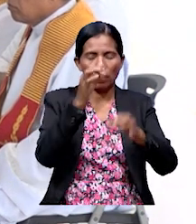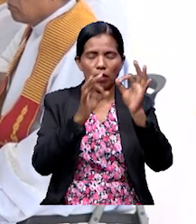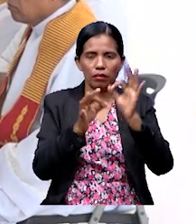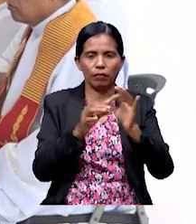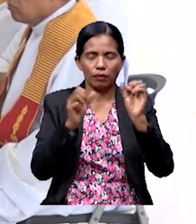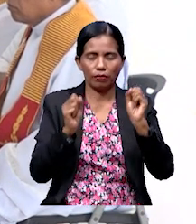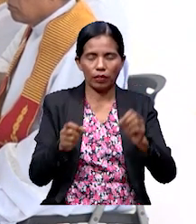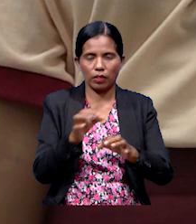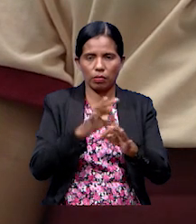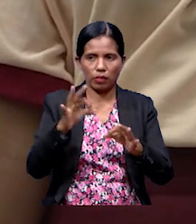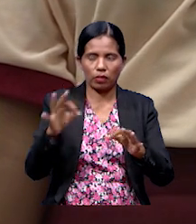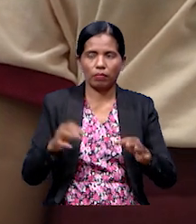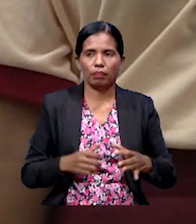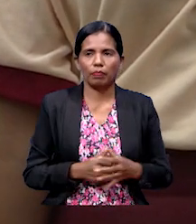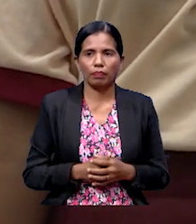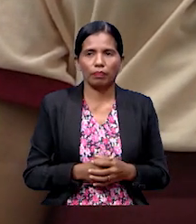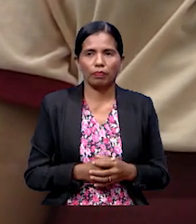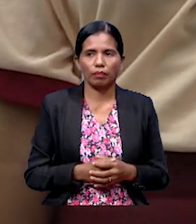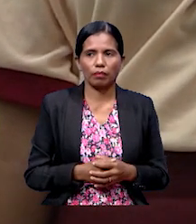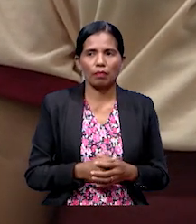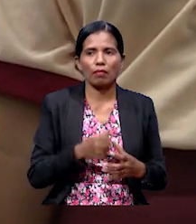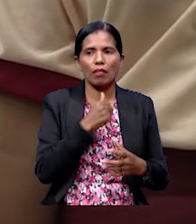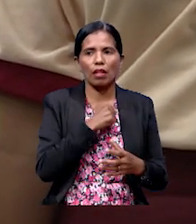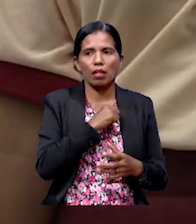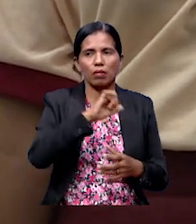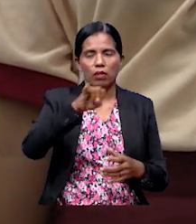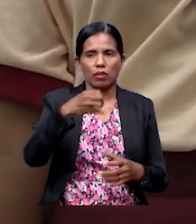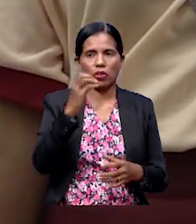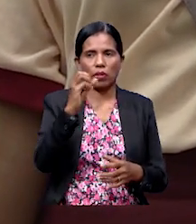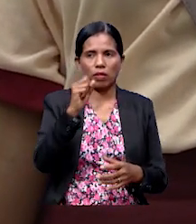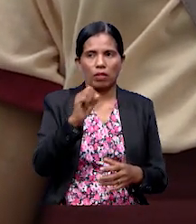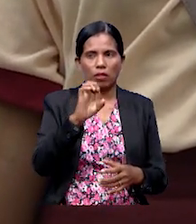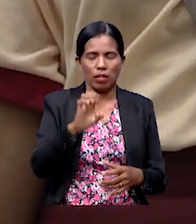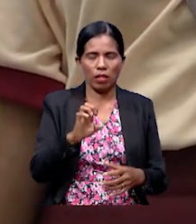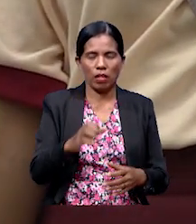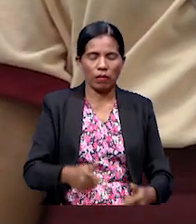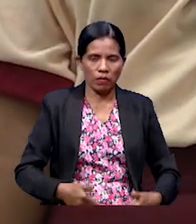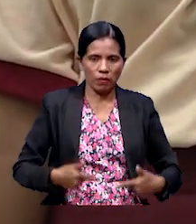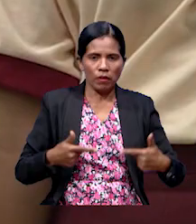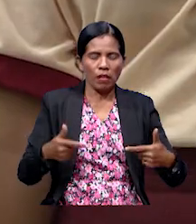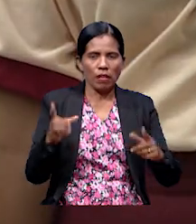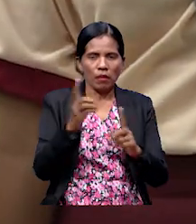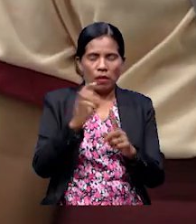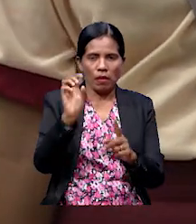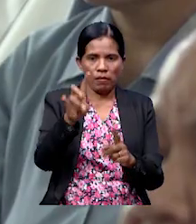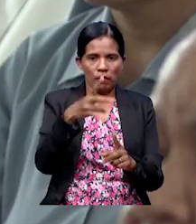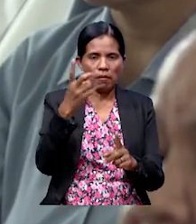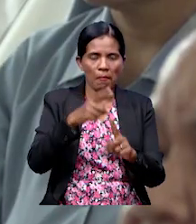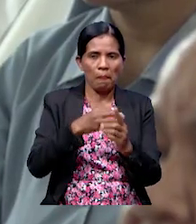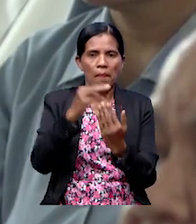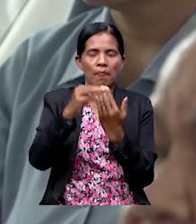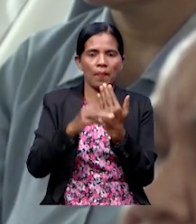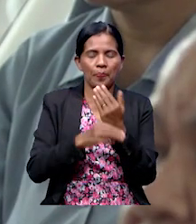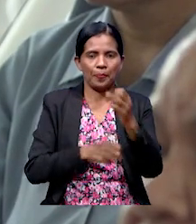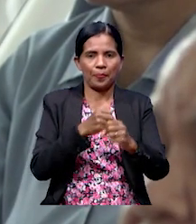riqueza espiritual. Padre José Alves Martins Morris e Aloron Sanulo Resinhito Fulan Júlio tinan rihun ida